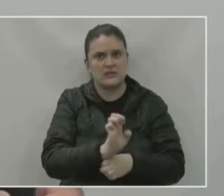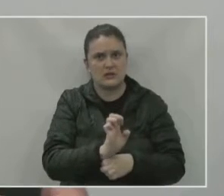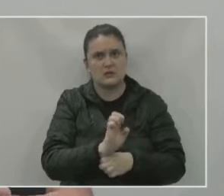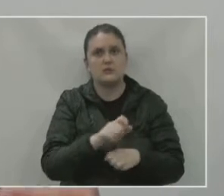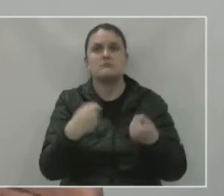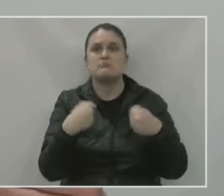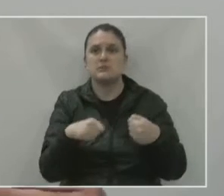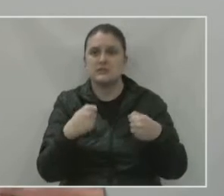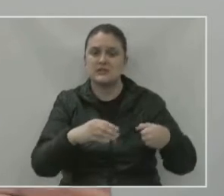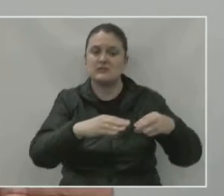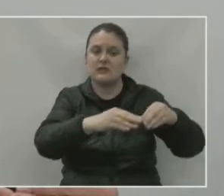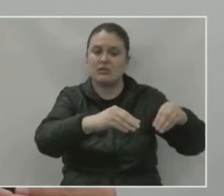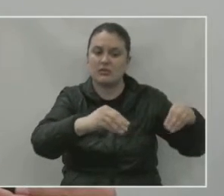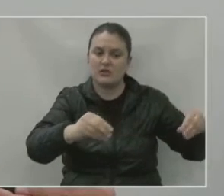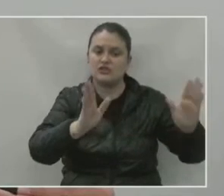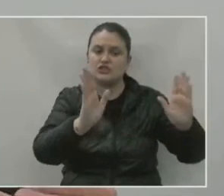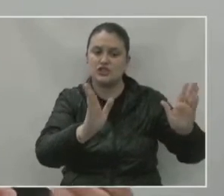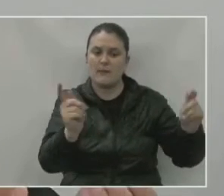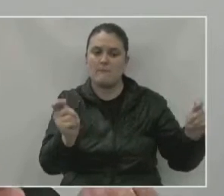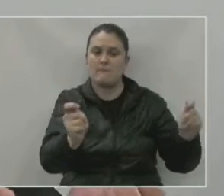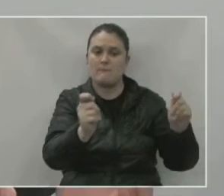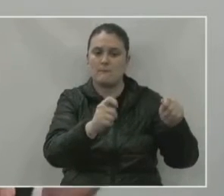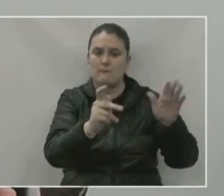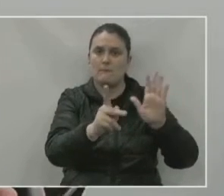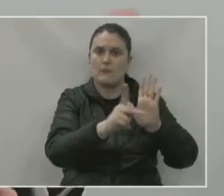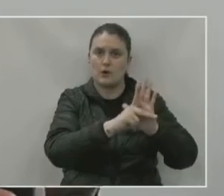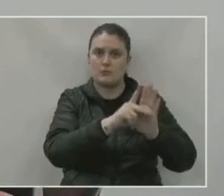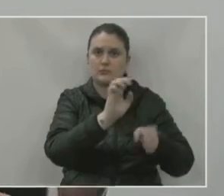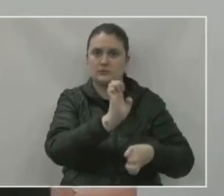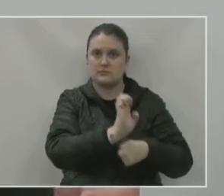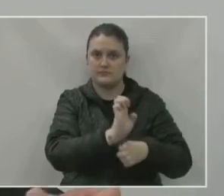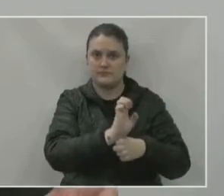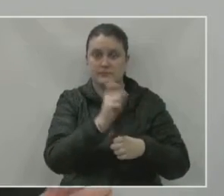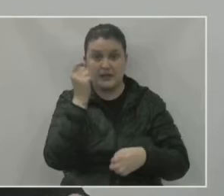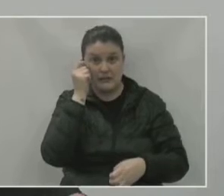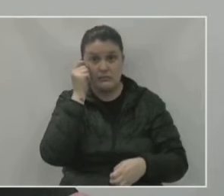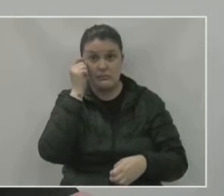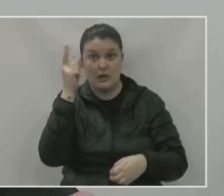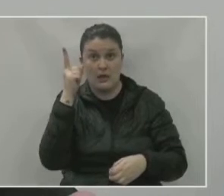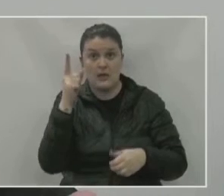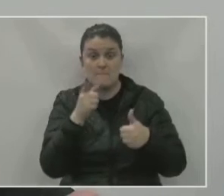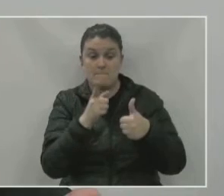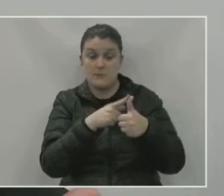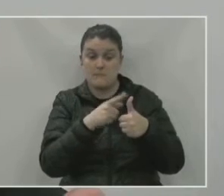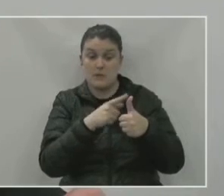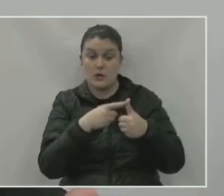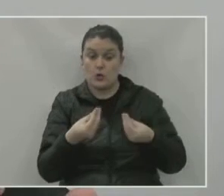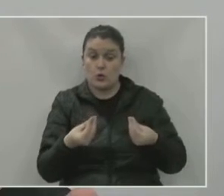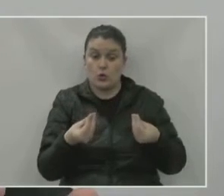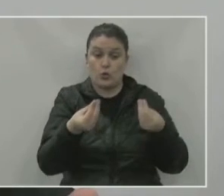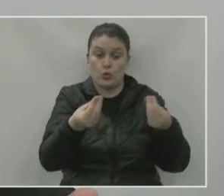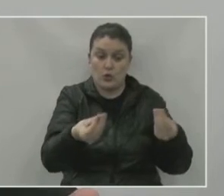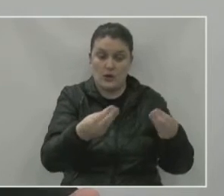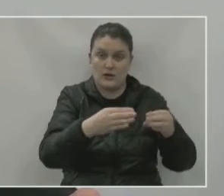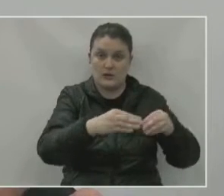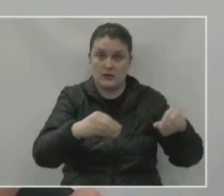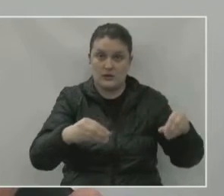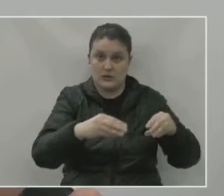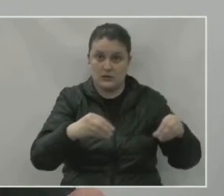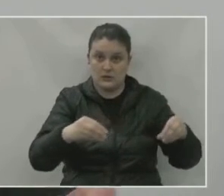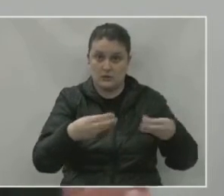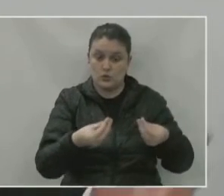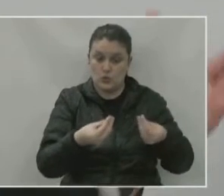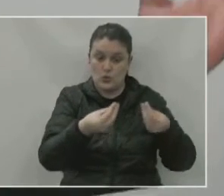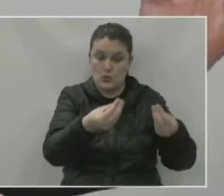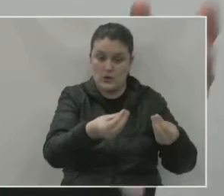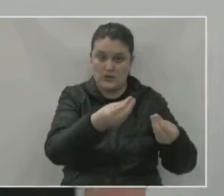precisa o terreno estar de posse do Estado. Então, a ideia é do terreno estar sendo tramitado na noite de hoje, para que se doe ao